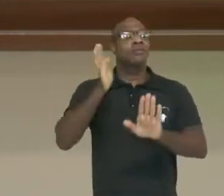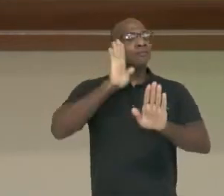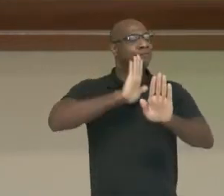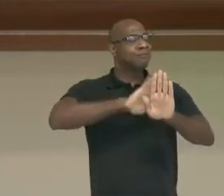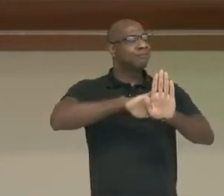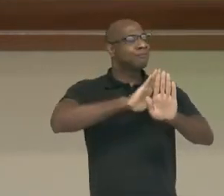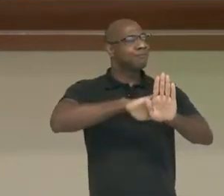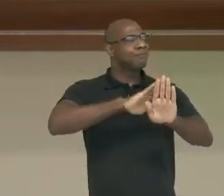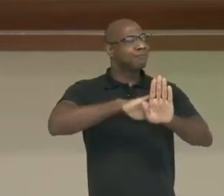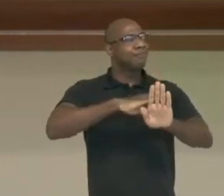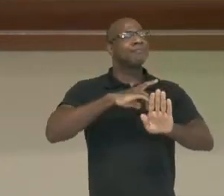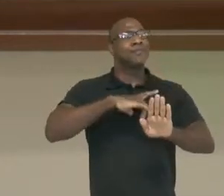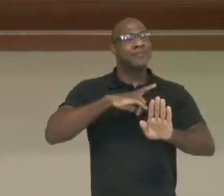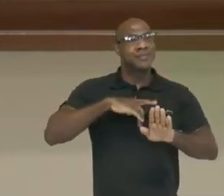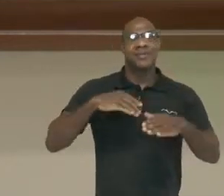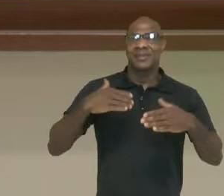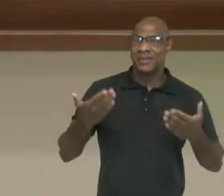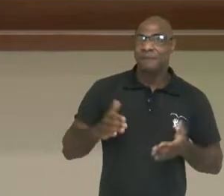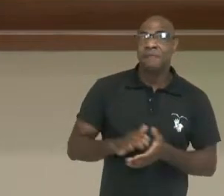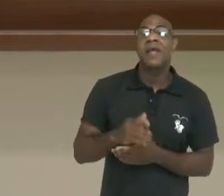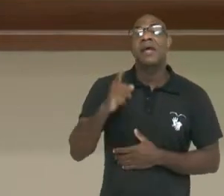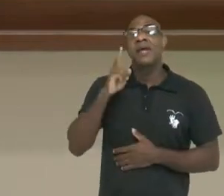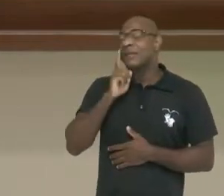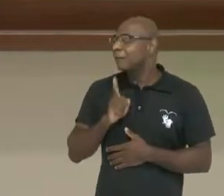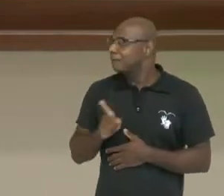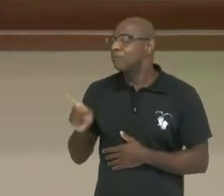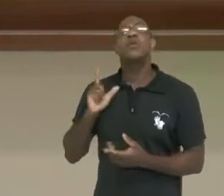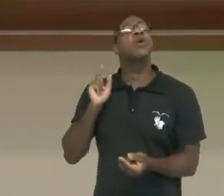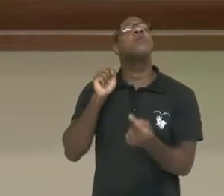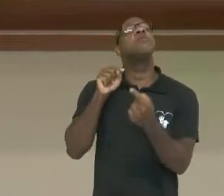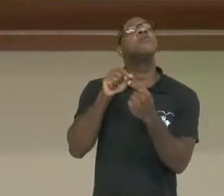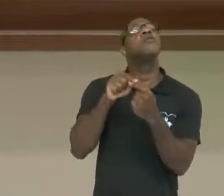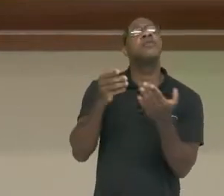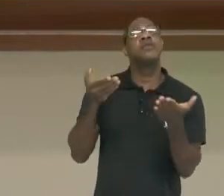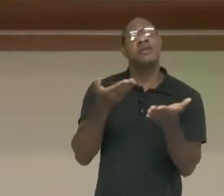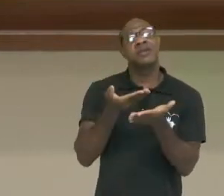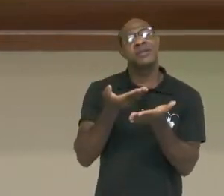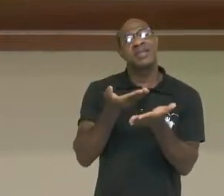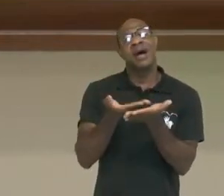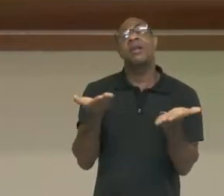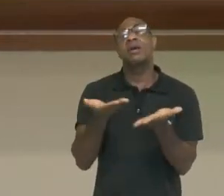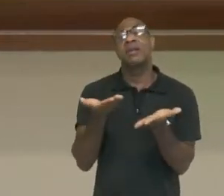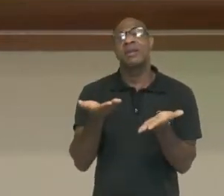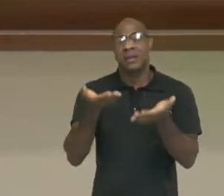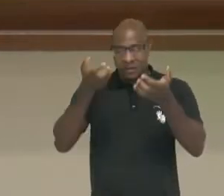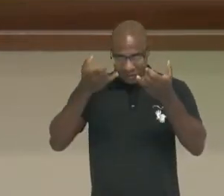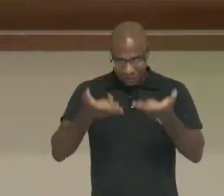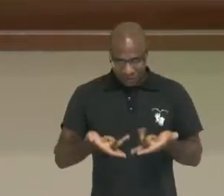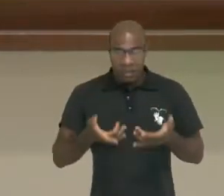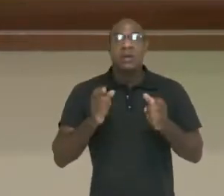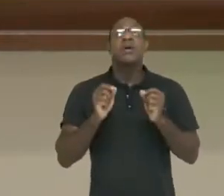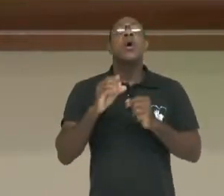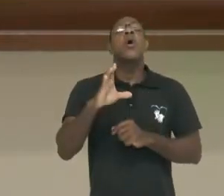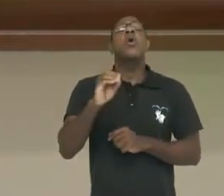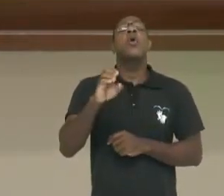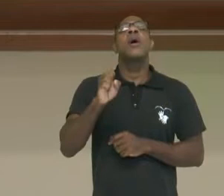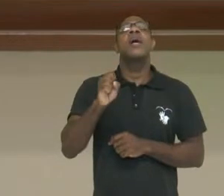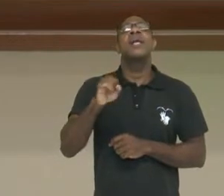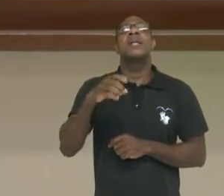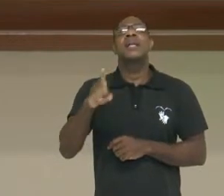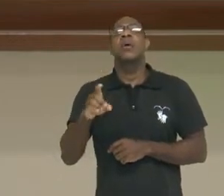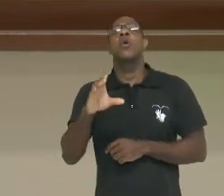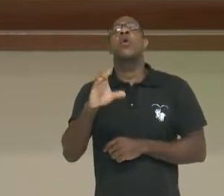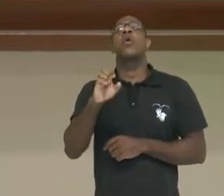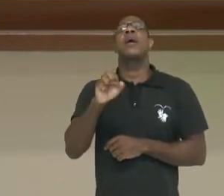tem tudo isso a ver com o nosso objetivo da aula, que é falar sobre coesão e coerência? O texto que vocês leram, como